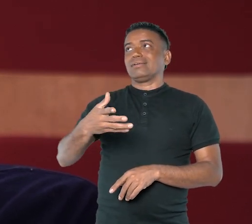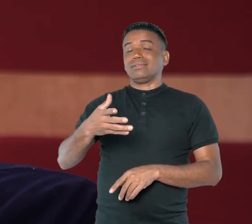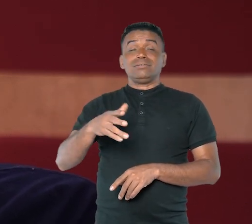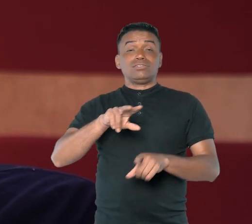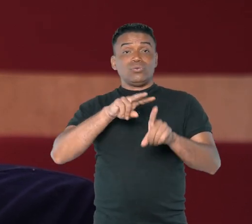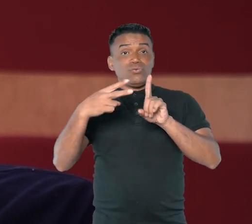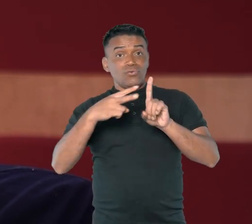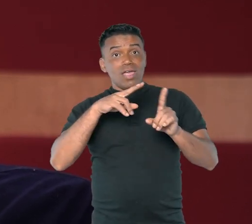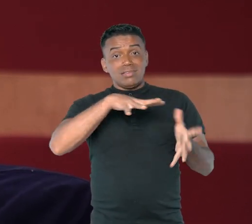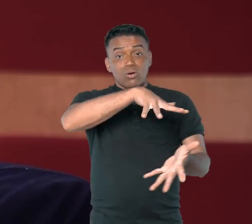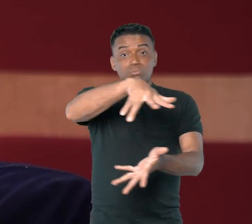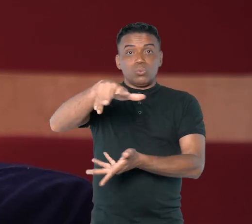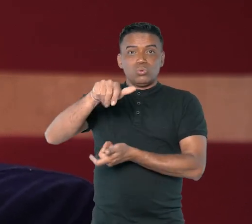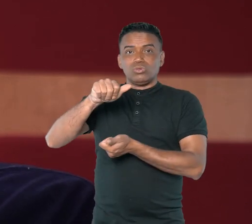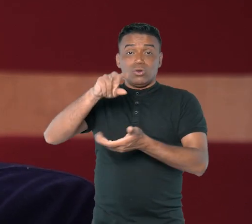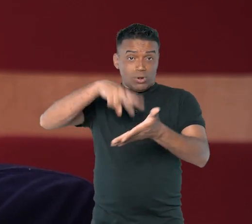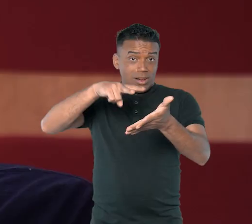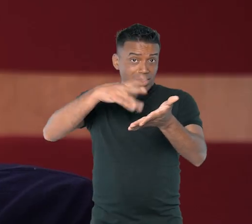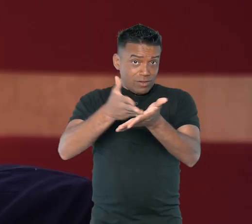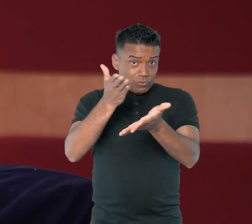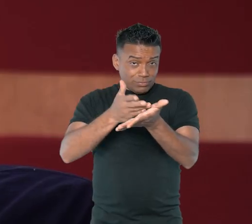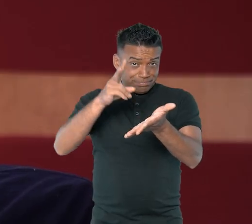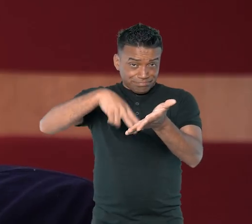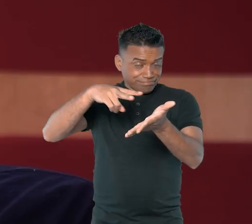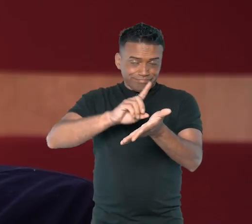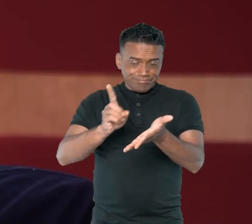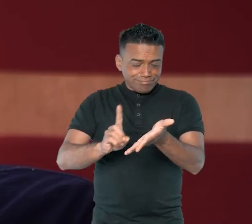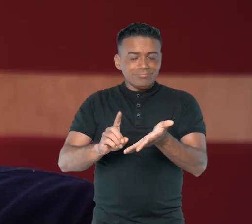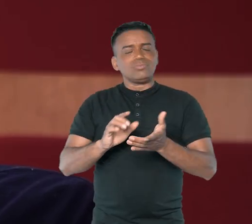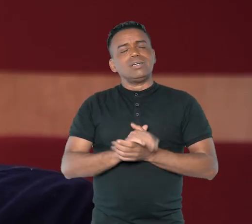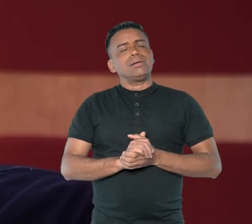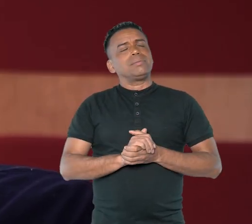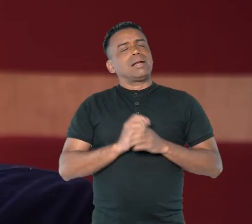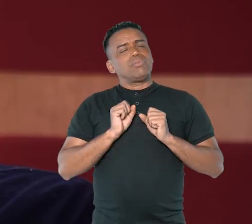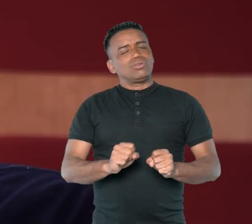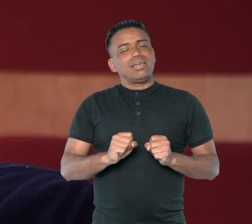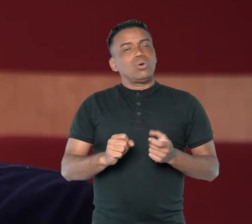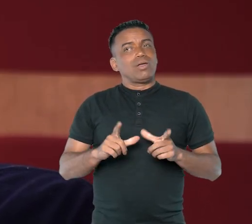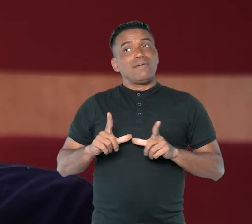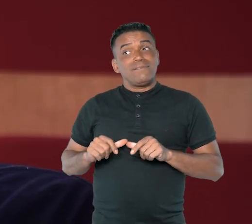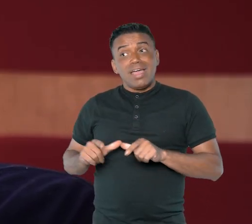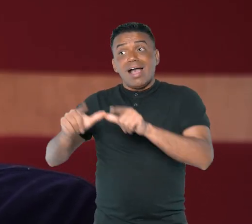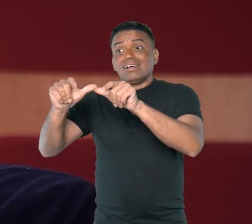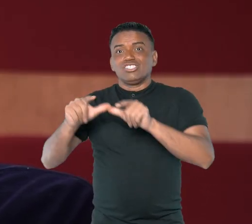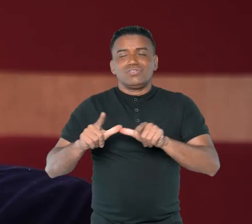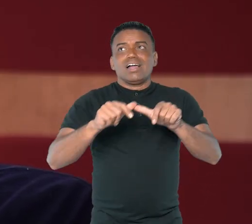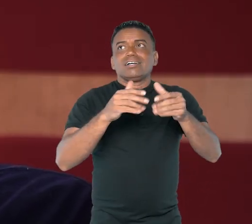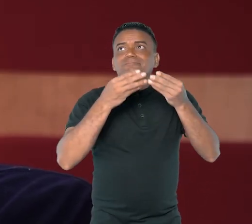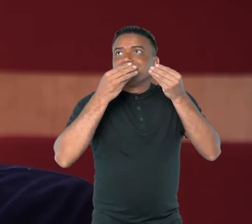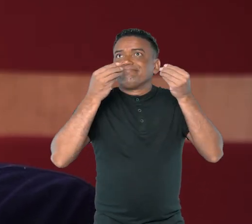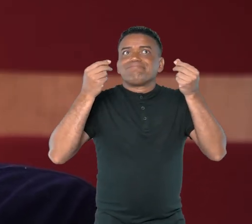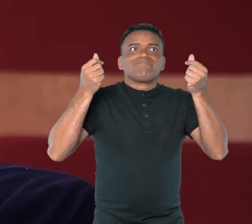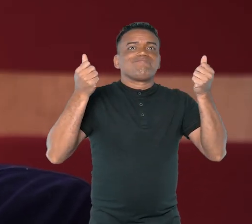aqui, que eu não li o livro ainda, né? Para poder degustar sobre viagens, né? Eu achei bacana